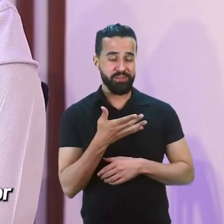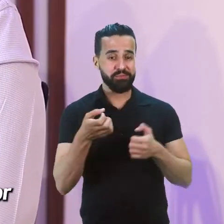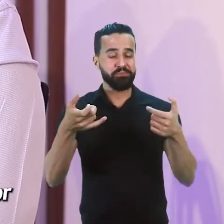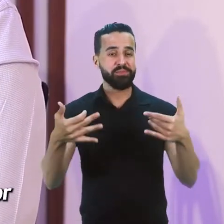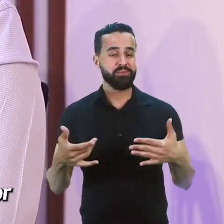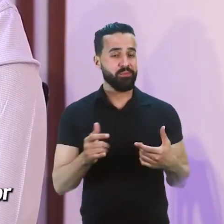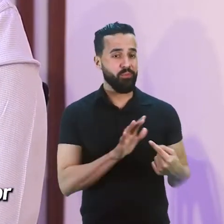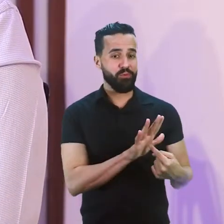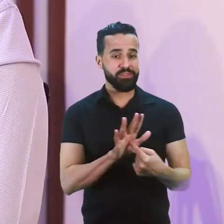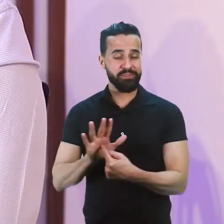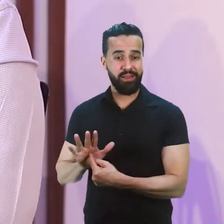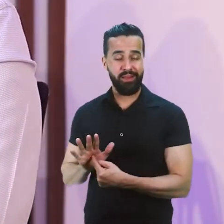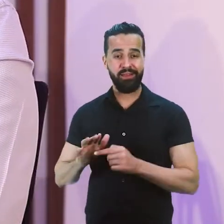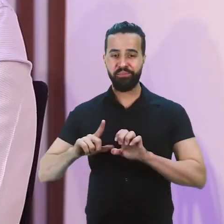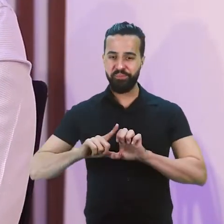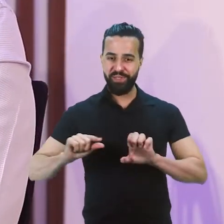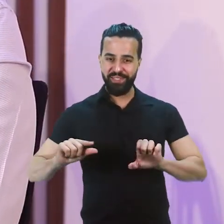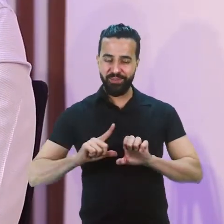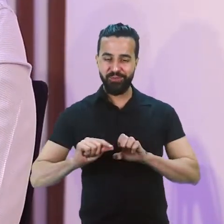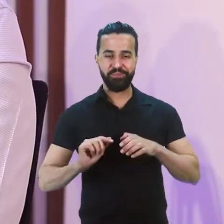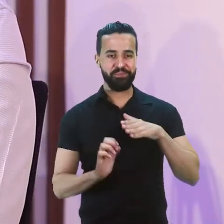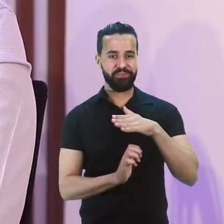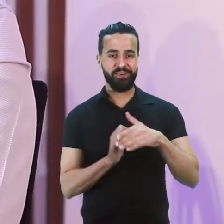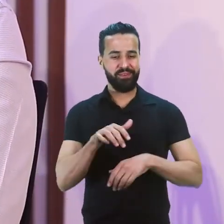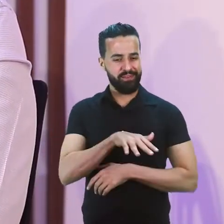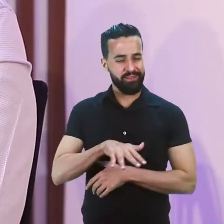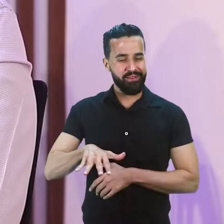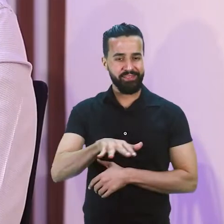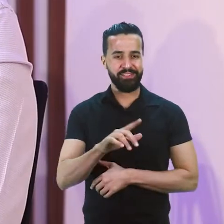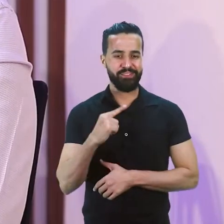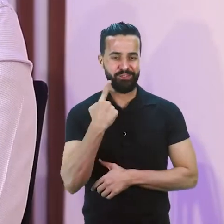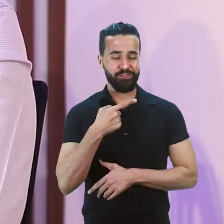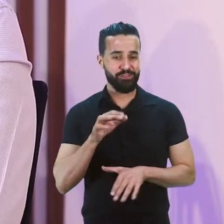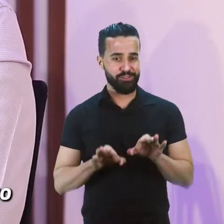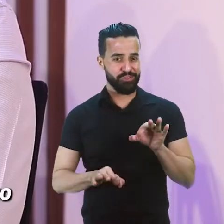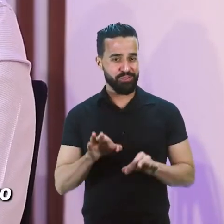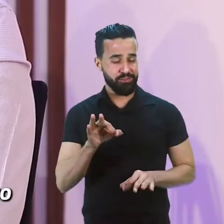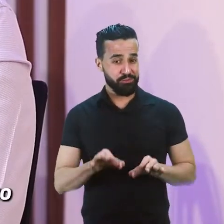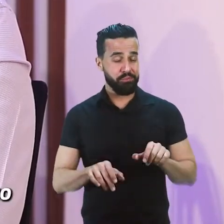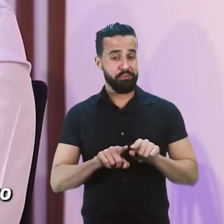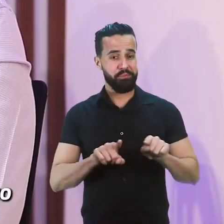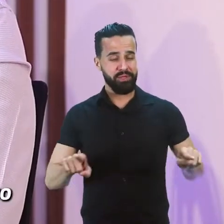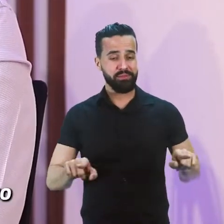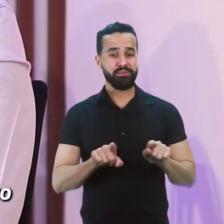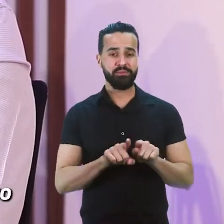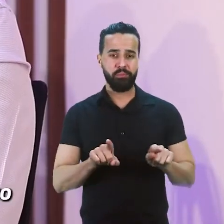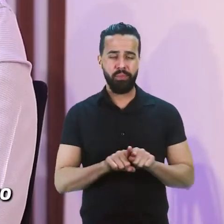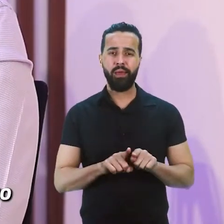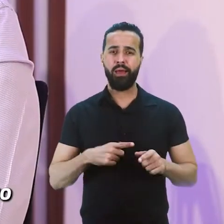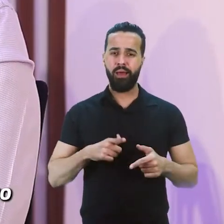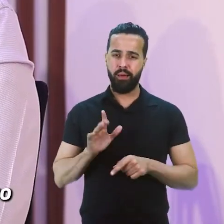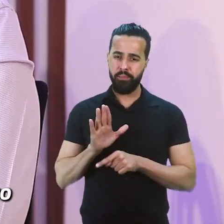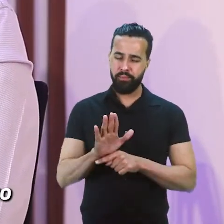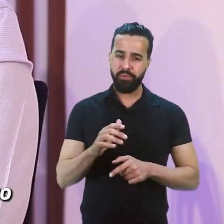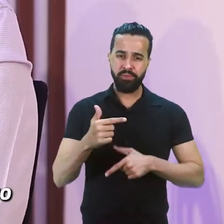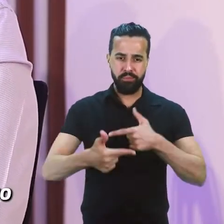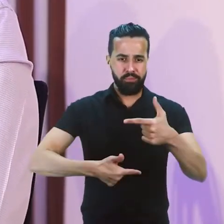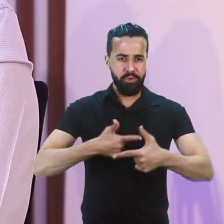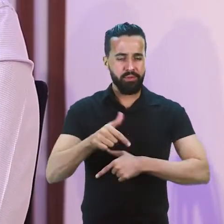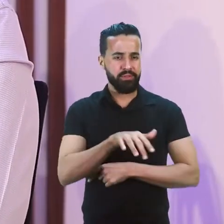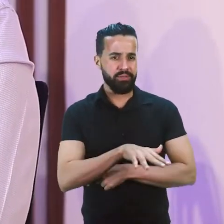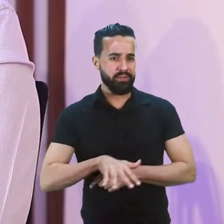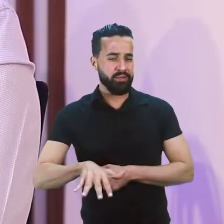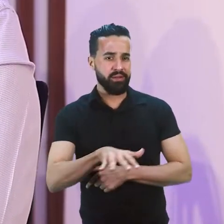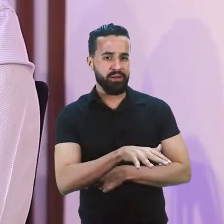aqui o empreendedor, empresário da área do direito, mas também o militante, a pessoa com deficiência, né? O